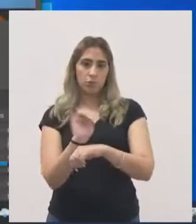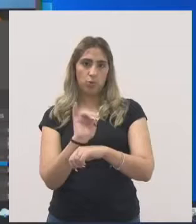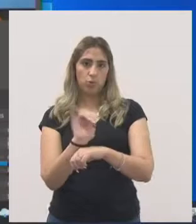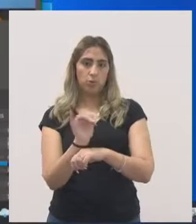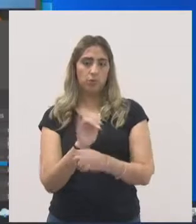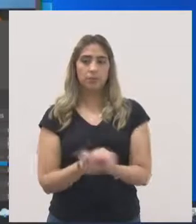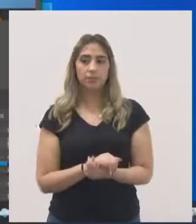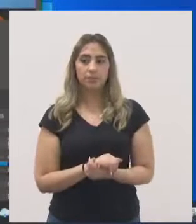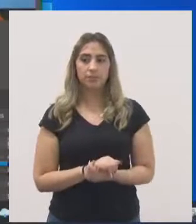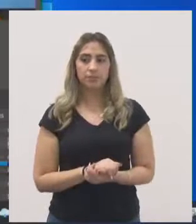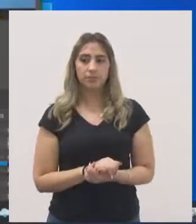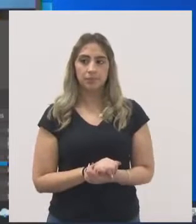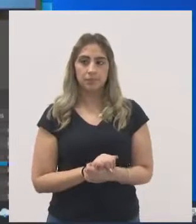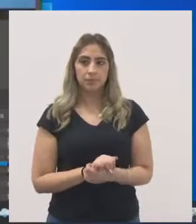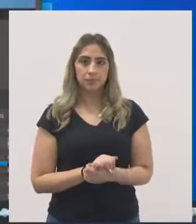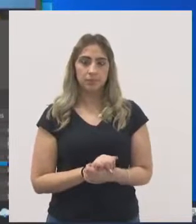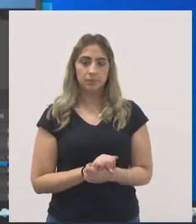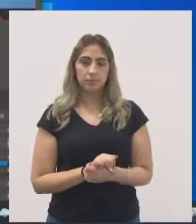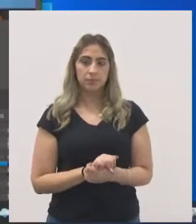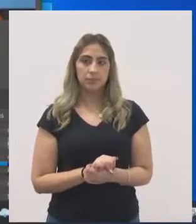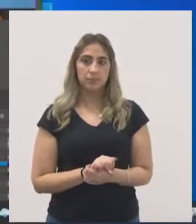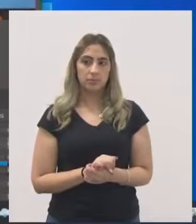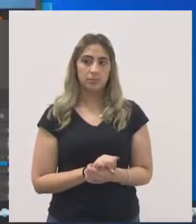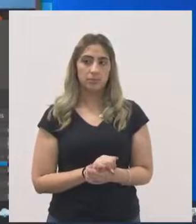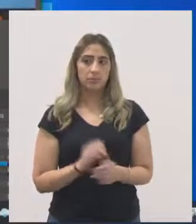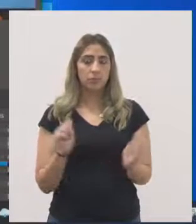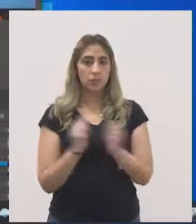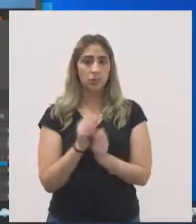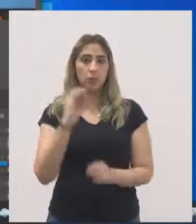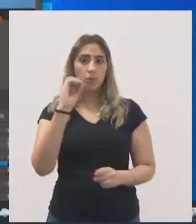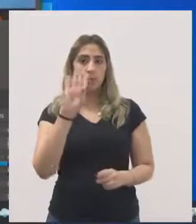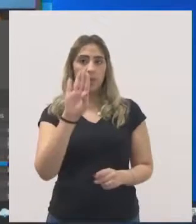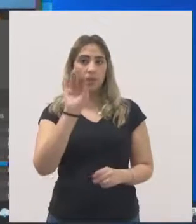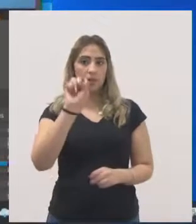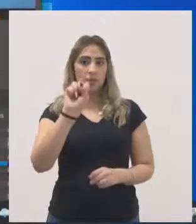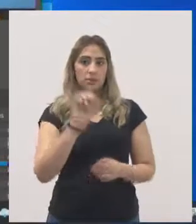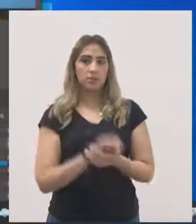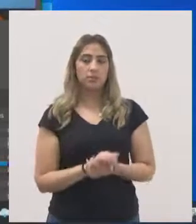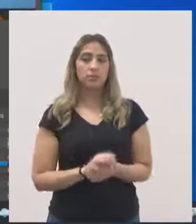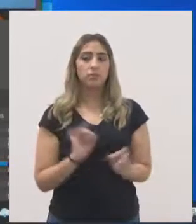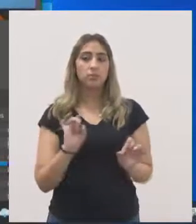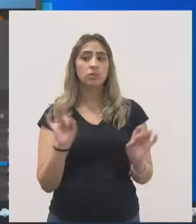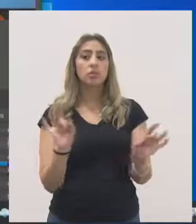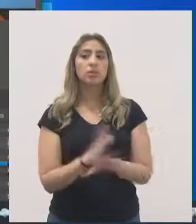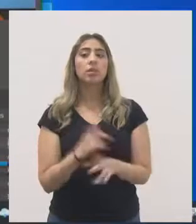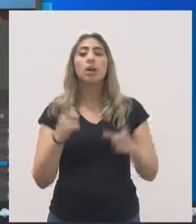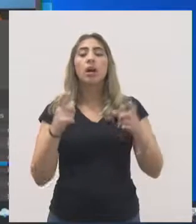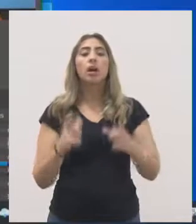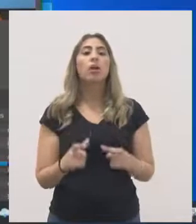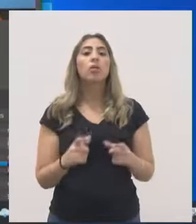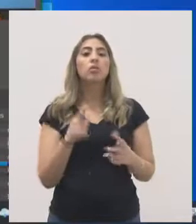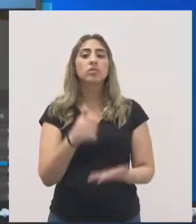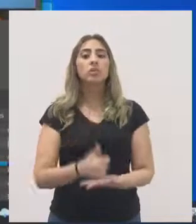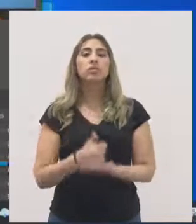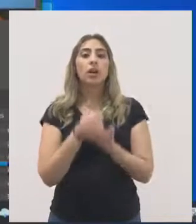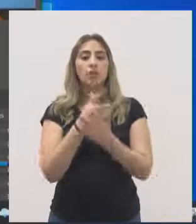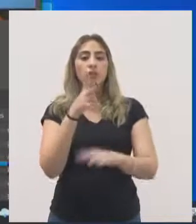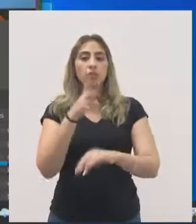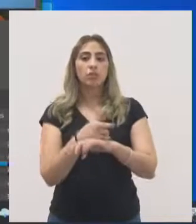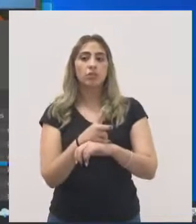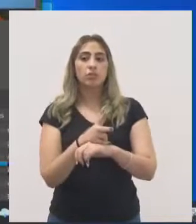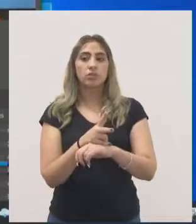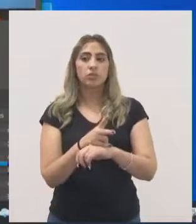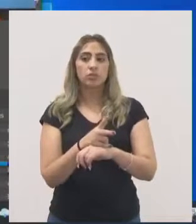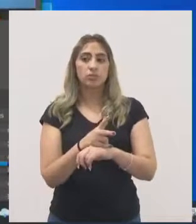faz gravação de vídeo com o OBS. Só para terminar, aonde fica salvo esse vídeo? Eu